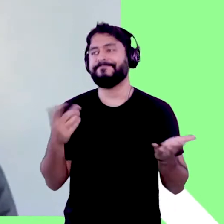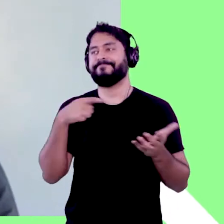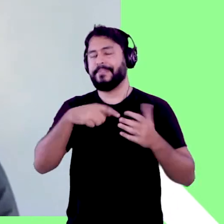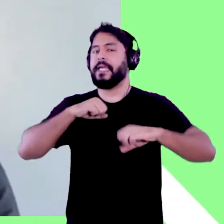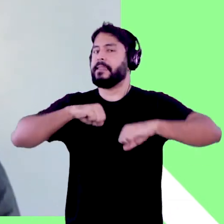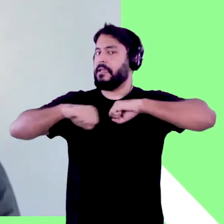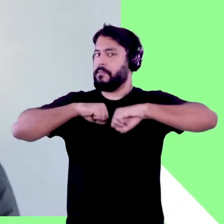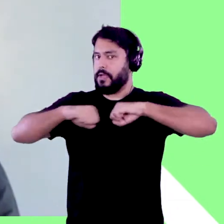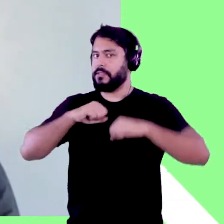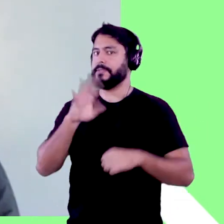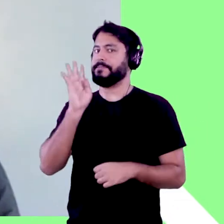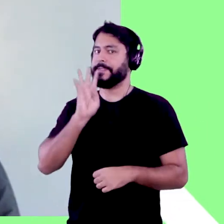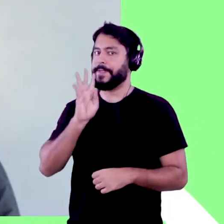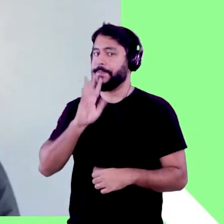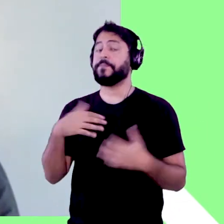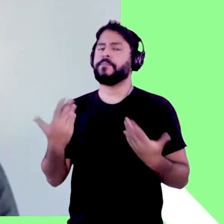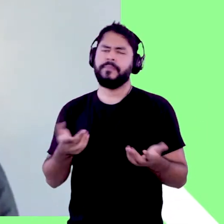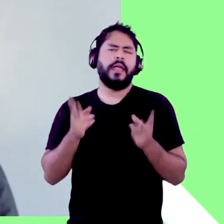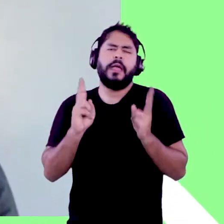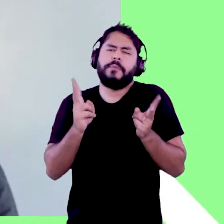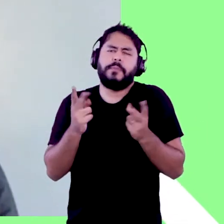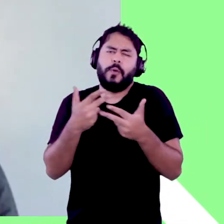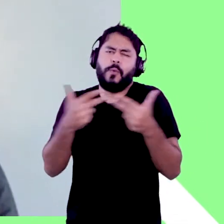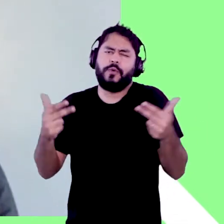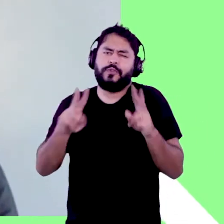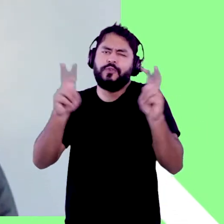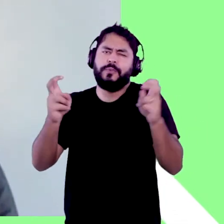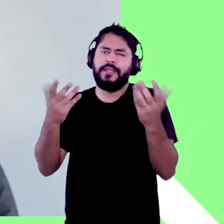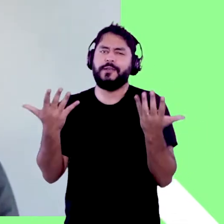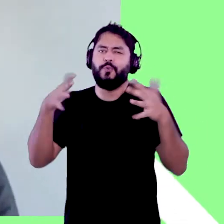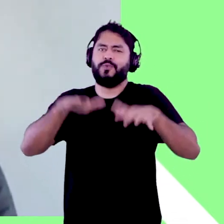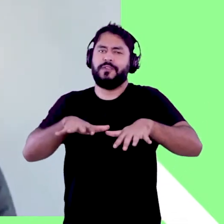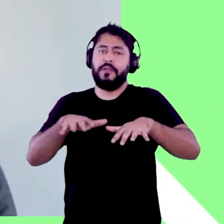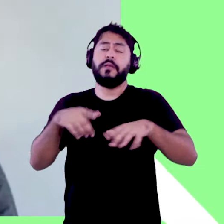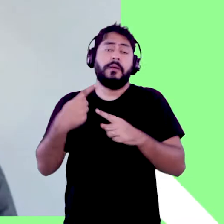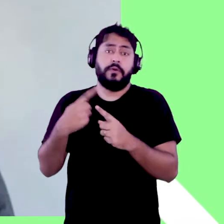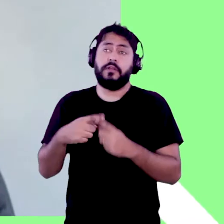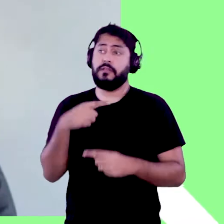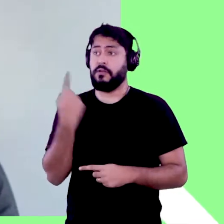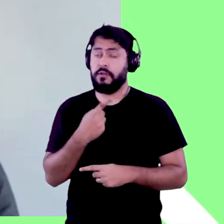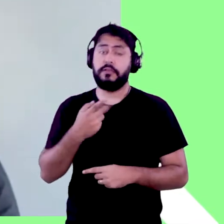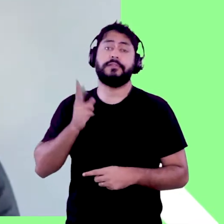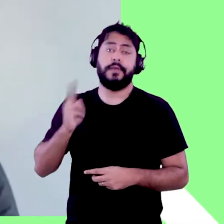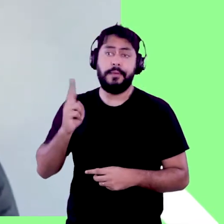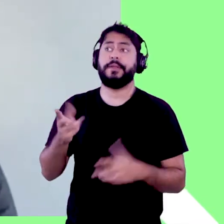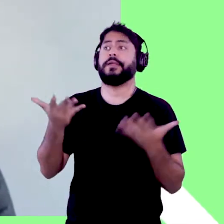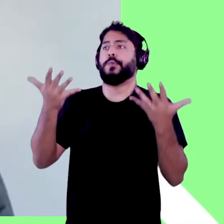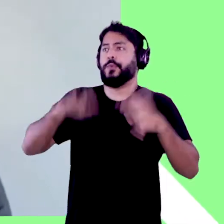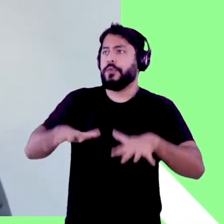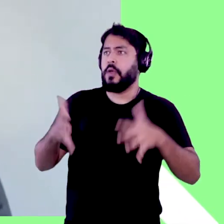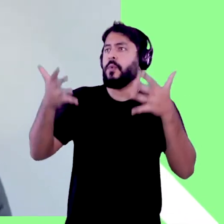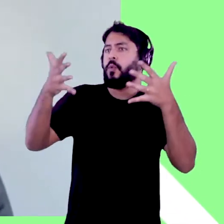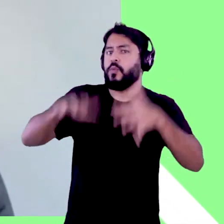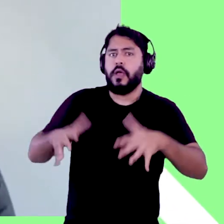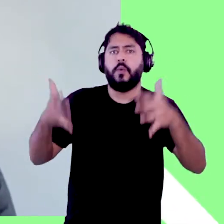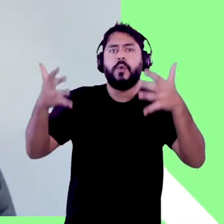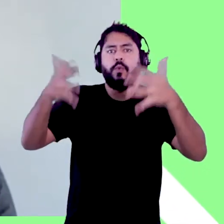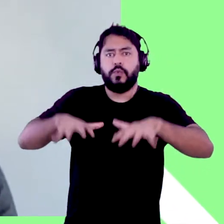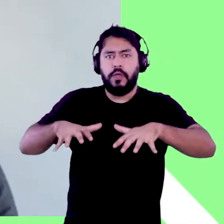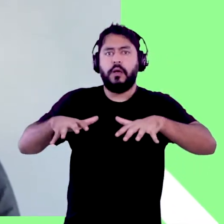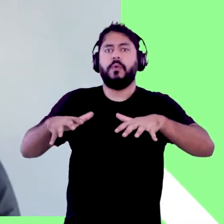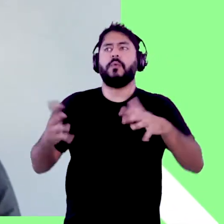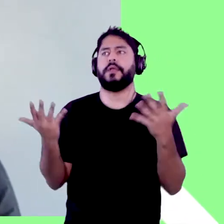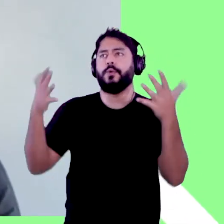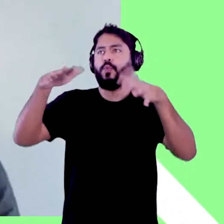trago que é a mesma questão da inclusão, né? Que a gente fala tanto de inclusão, que é uma coisa